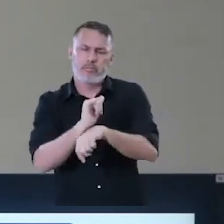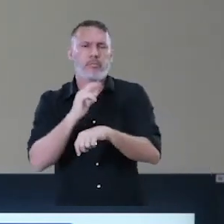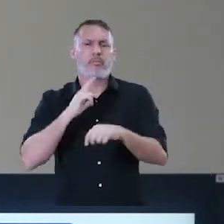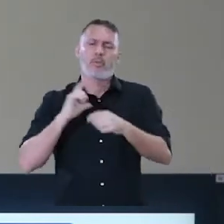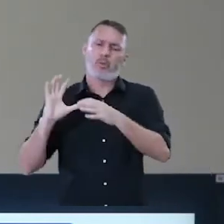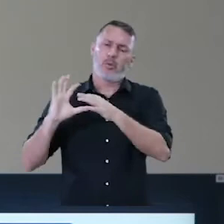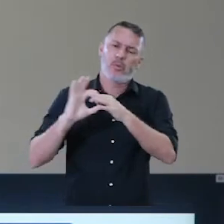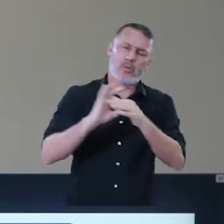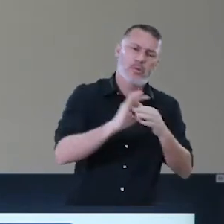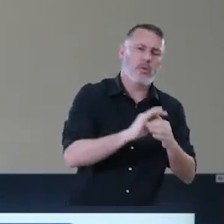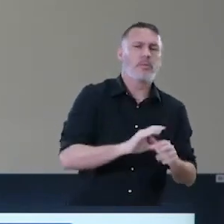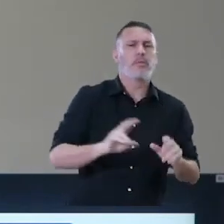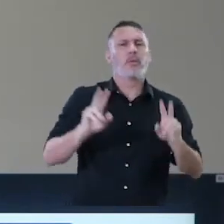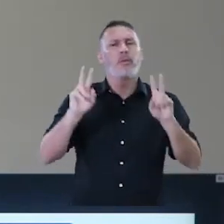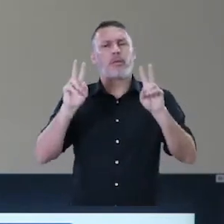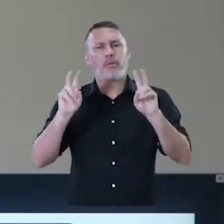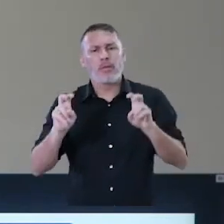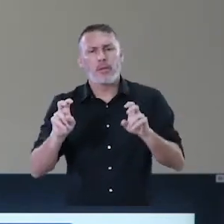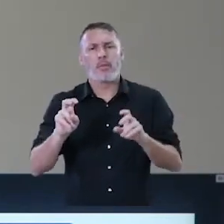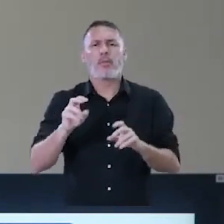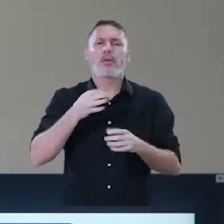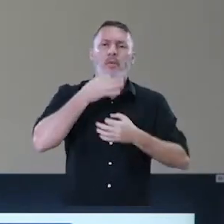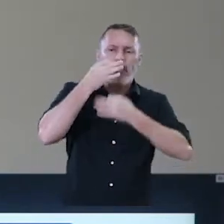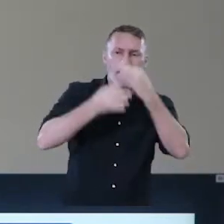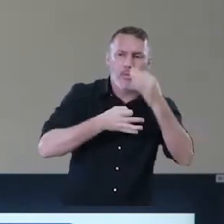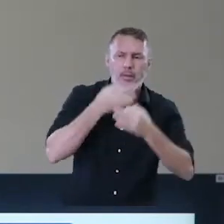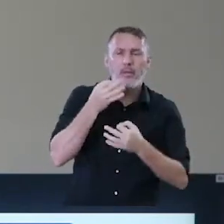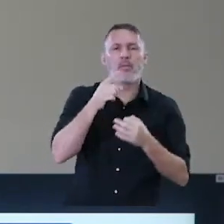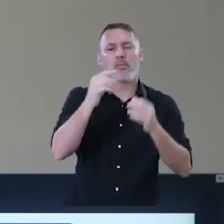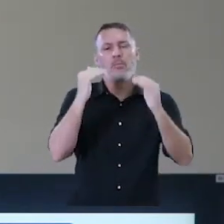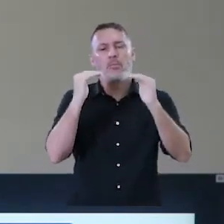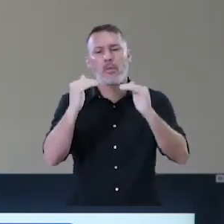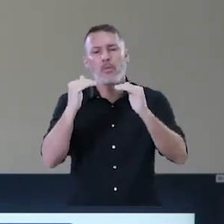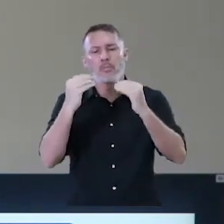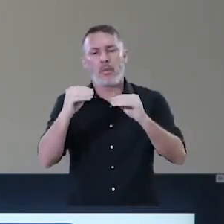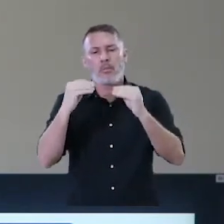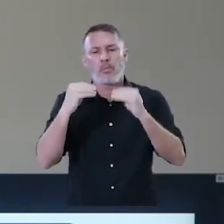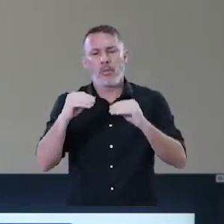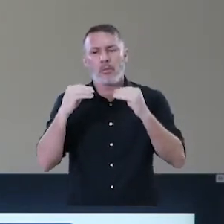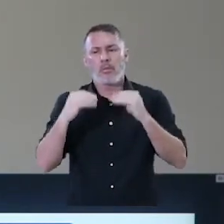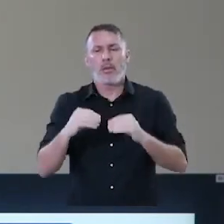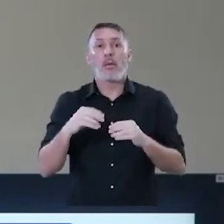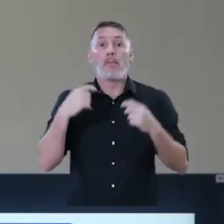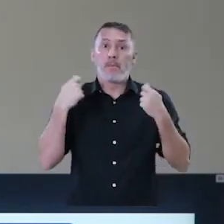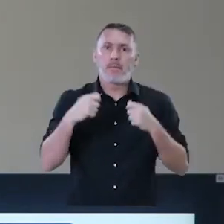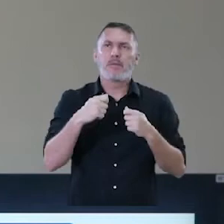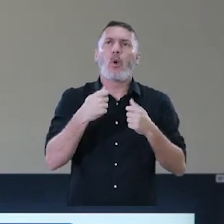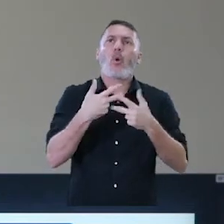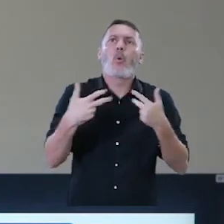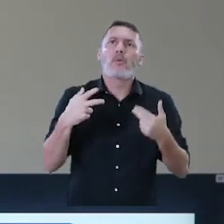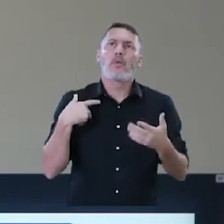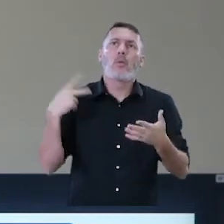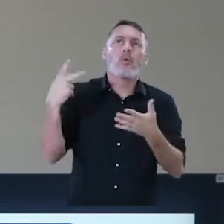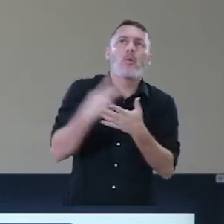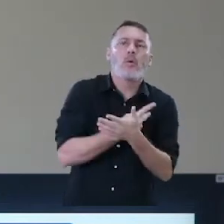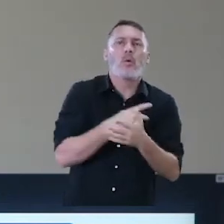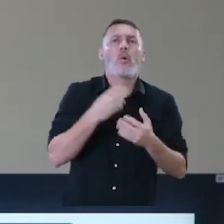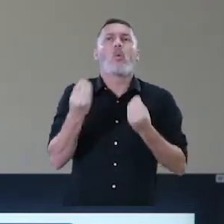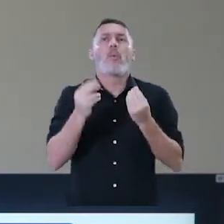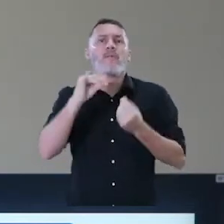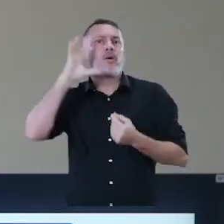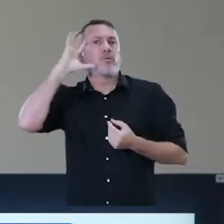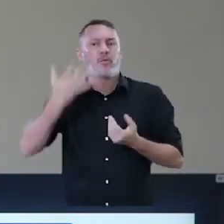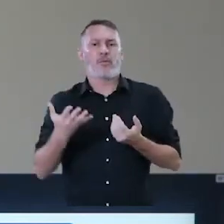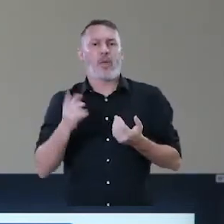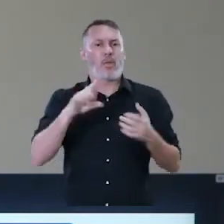a contextualização, você fez o tema e a tese, aí você pode começar, com efeito, para que alguma coisa, você faz